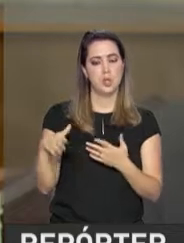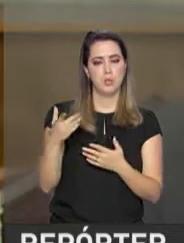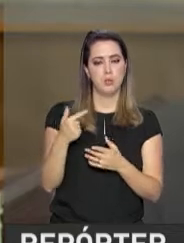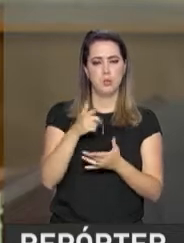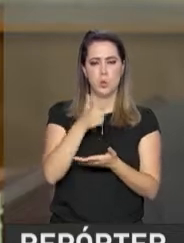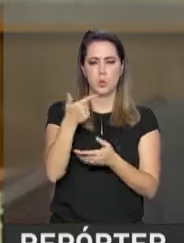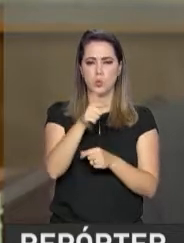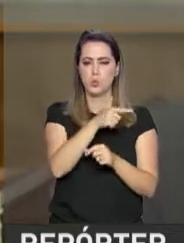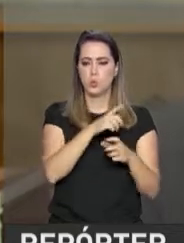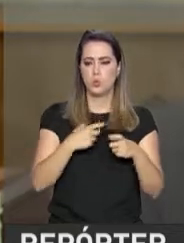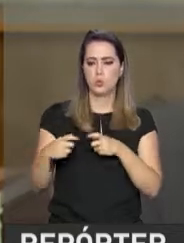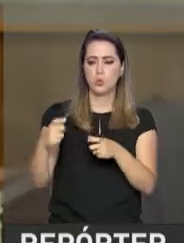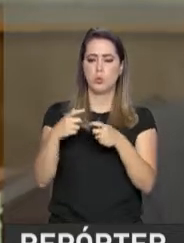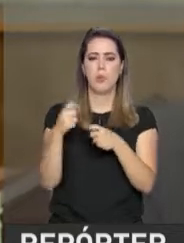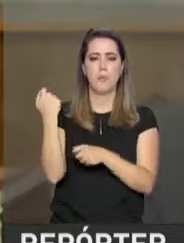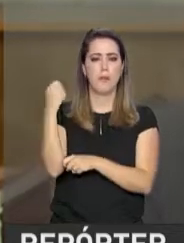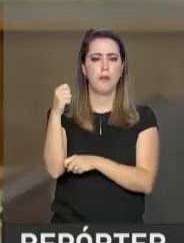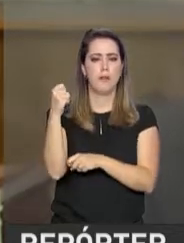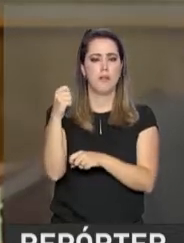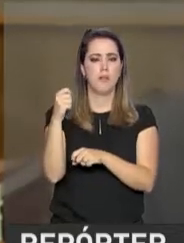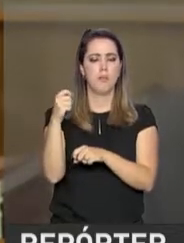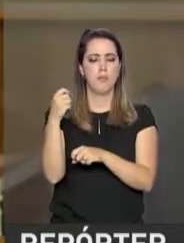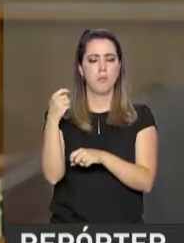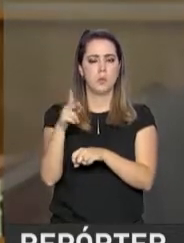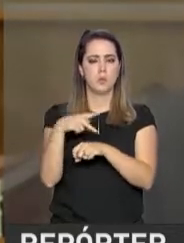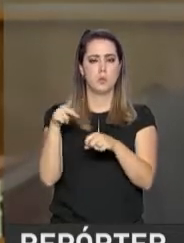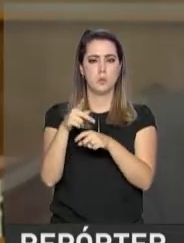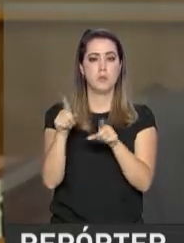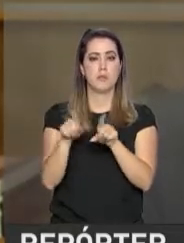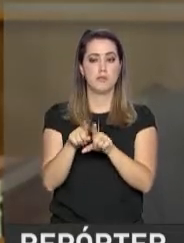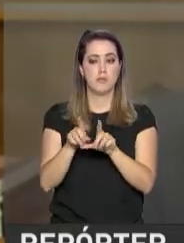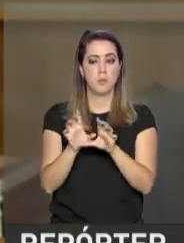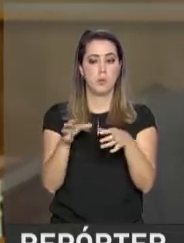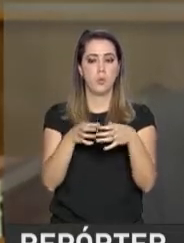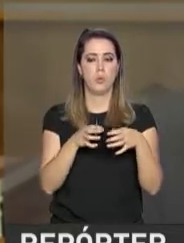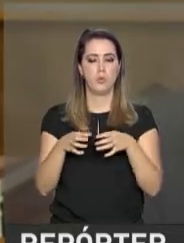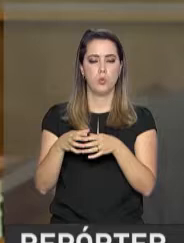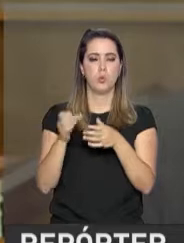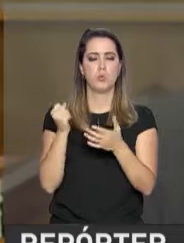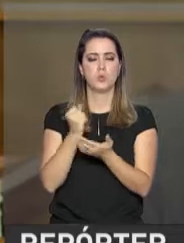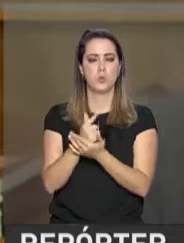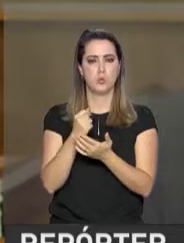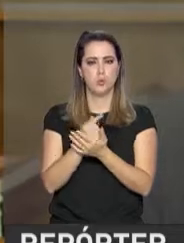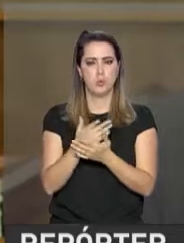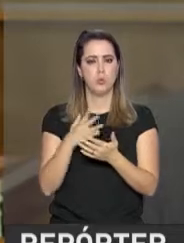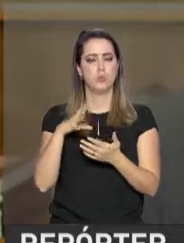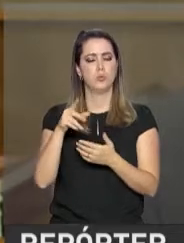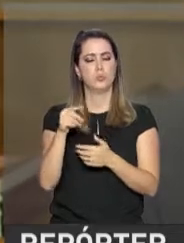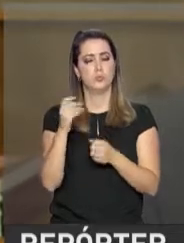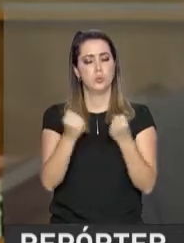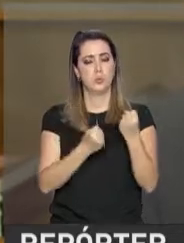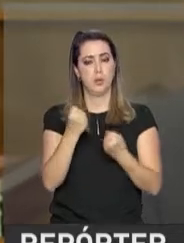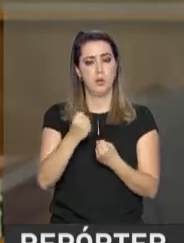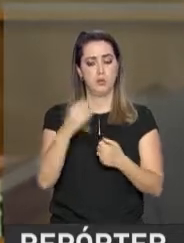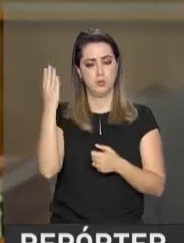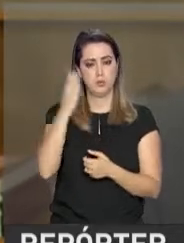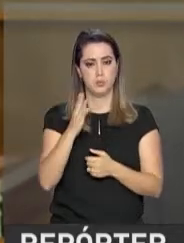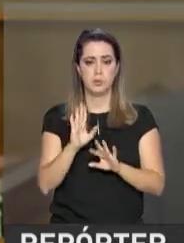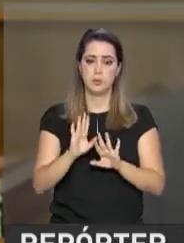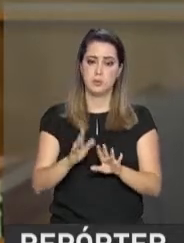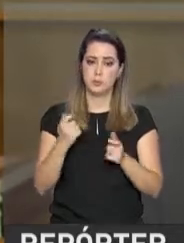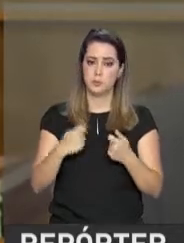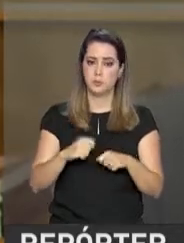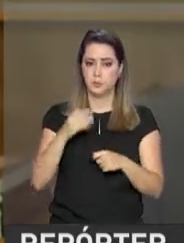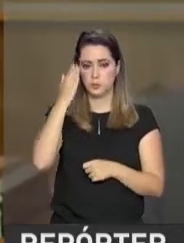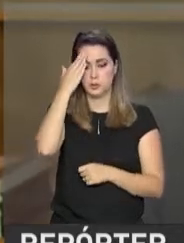têm uma concentração na Argentina, mas inclui toda a América Latina, que são os grandes compradores de carros brasileiros. E aí depende, obviamente,